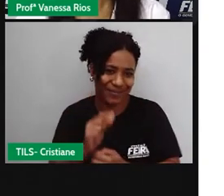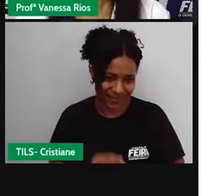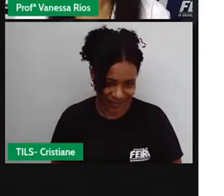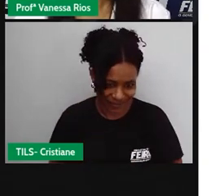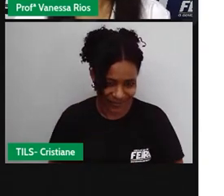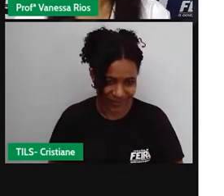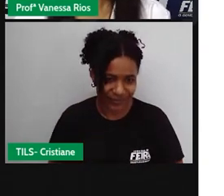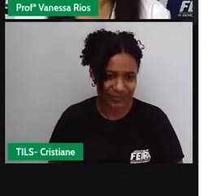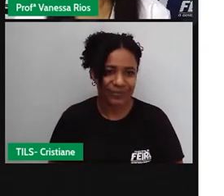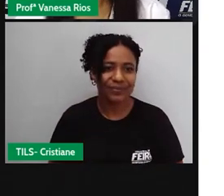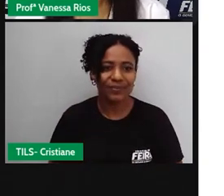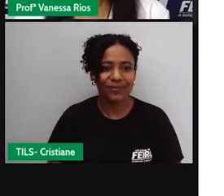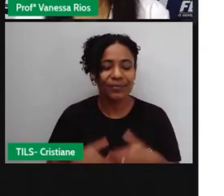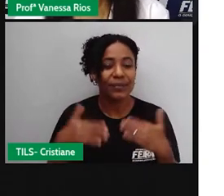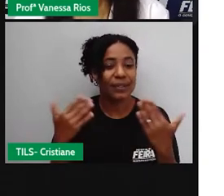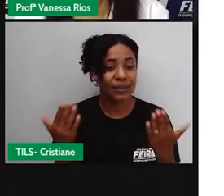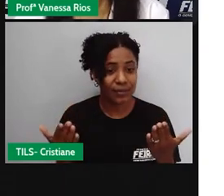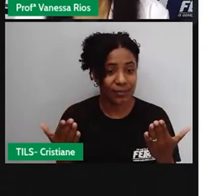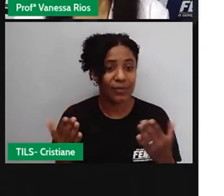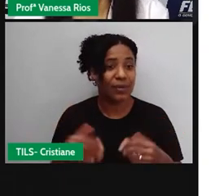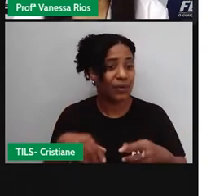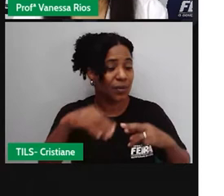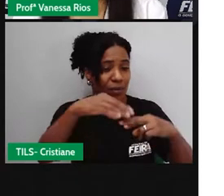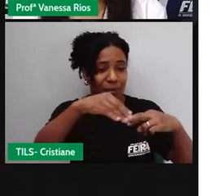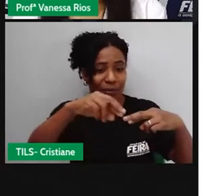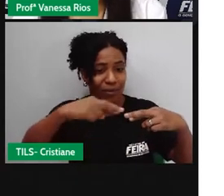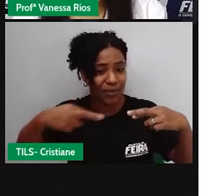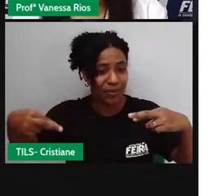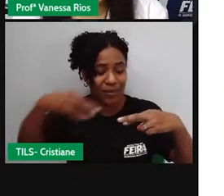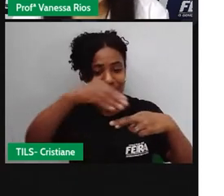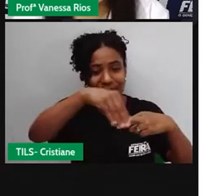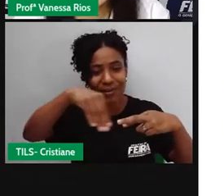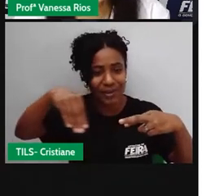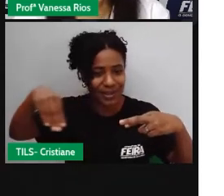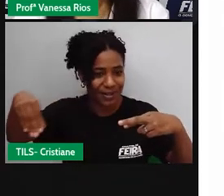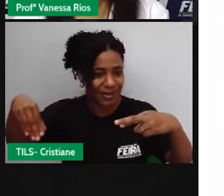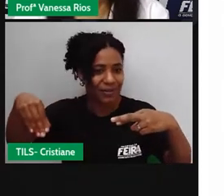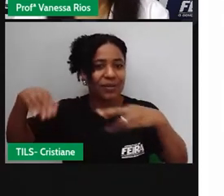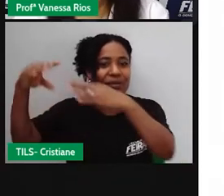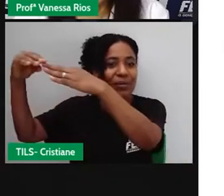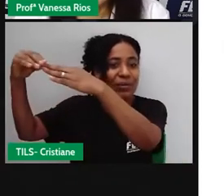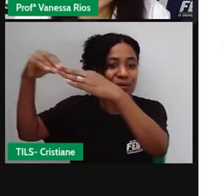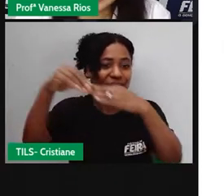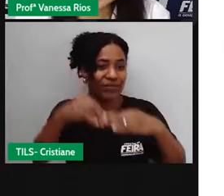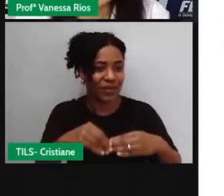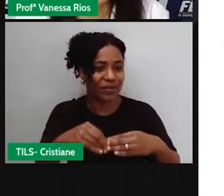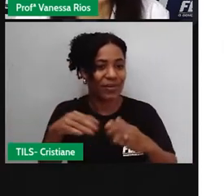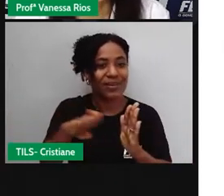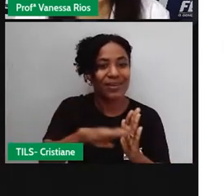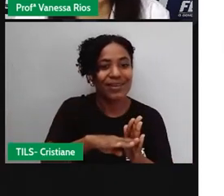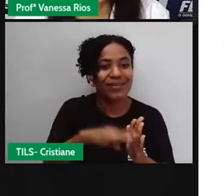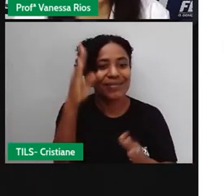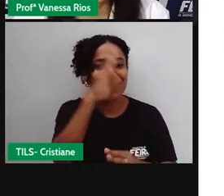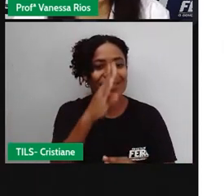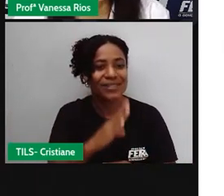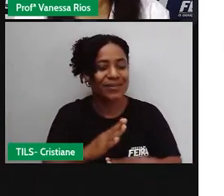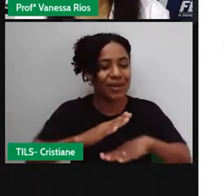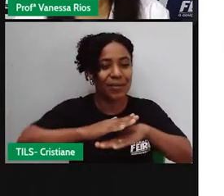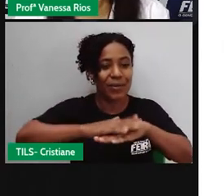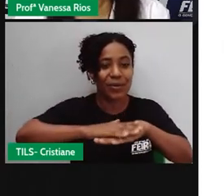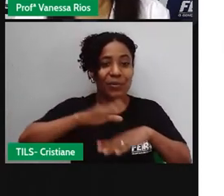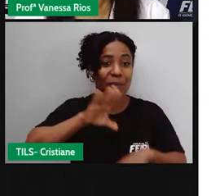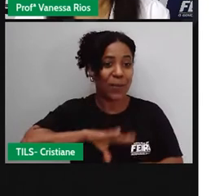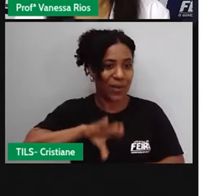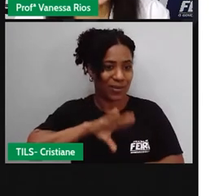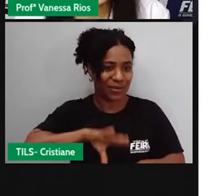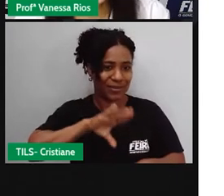texto. E a partir disso, o cordel veio para o Brasil, trazido aí pelos portugueses, e se